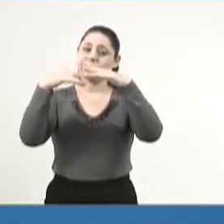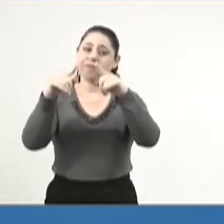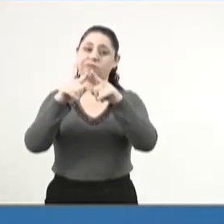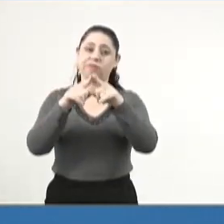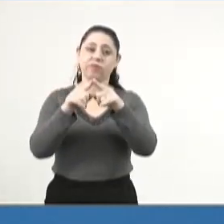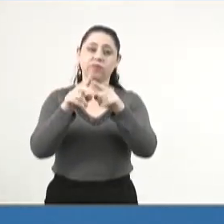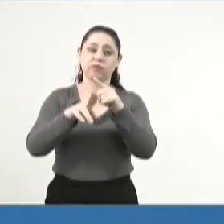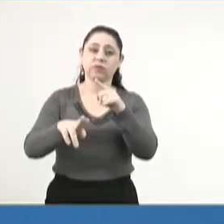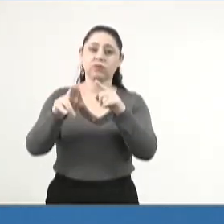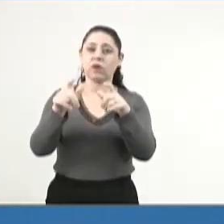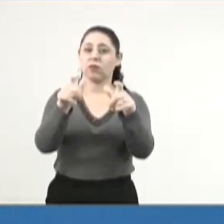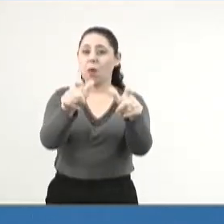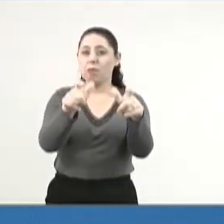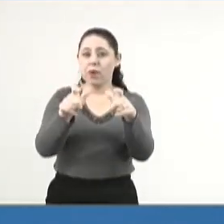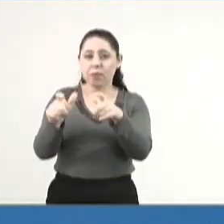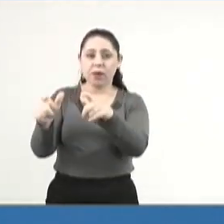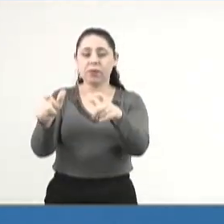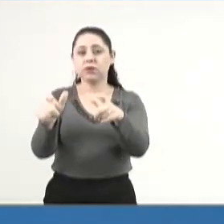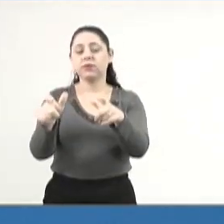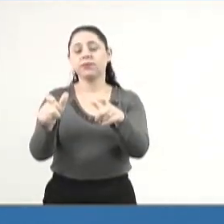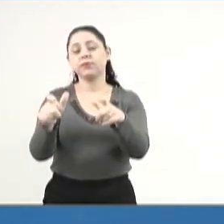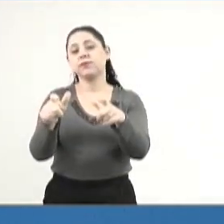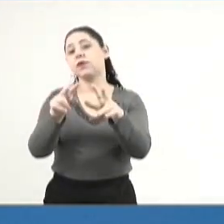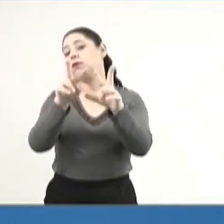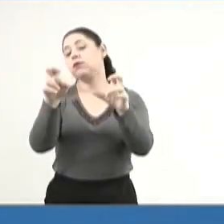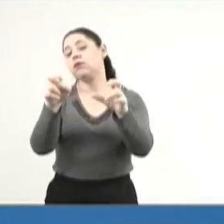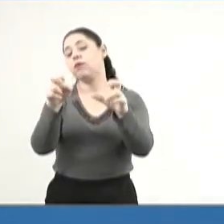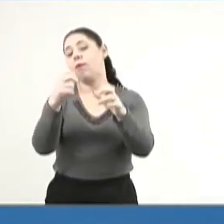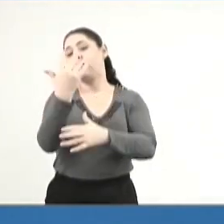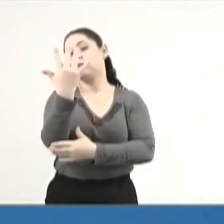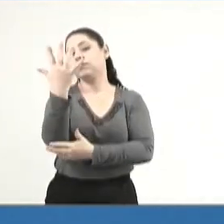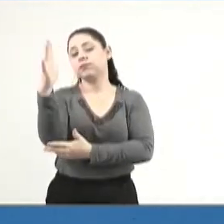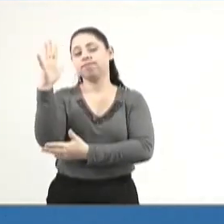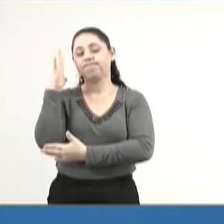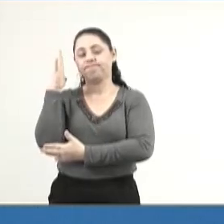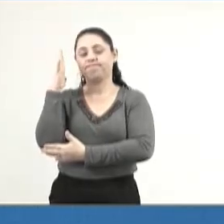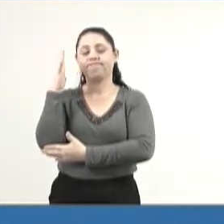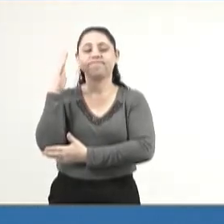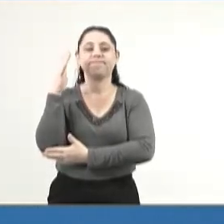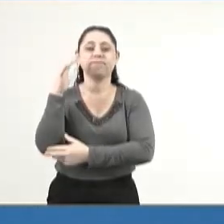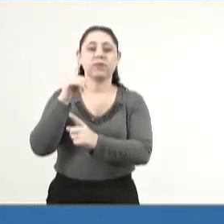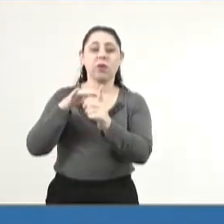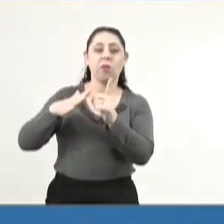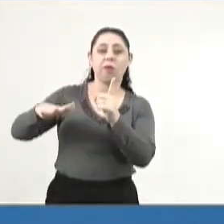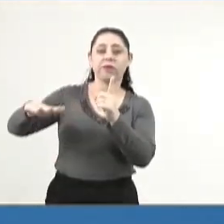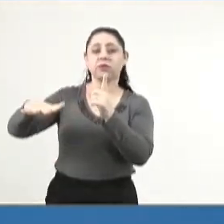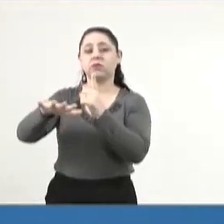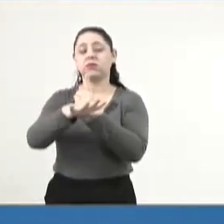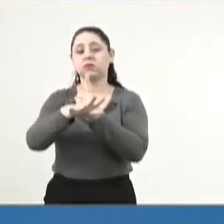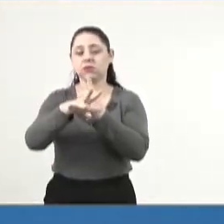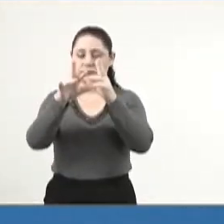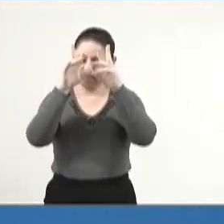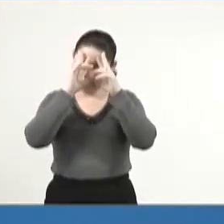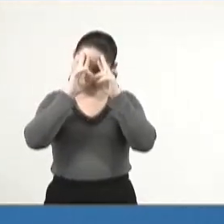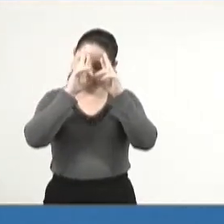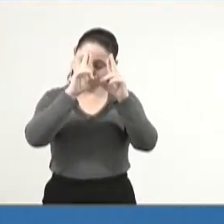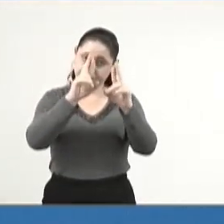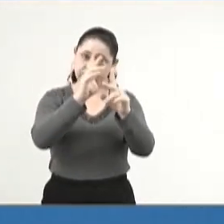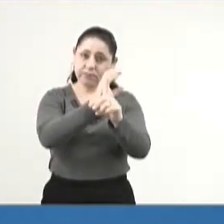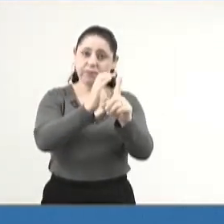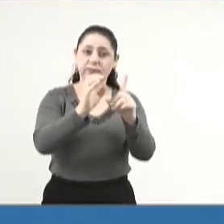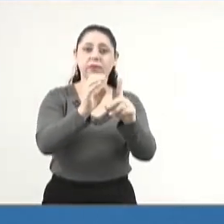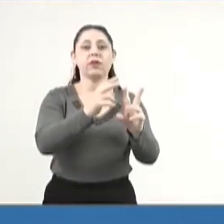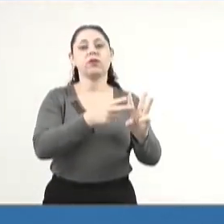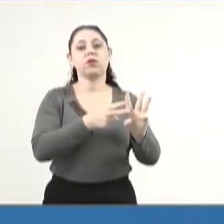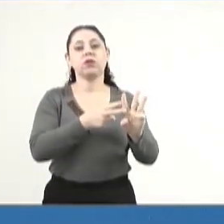na ocupação dos espaços, na questão do meio ambiente, no respeito às